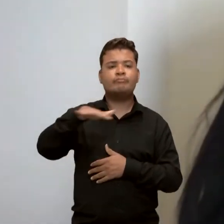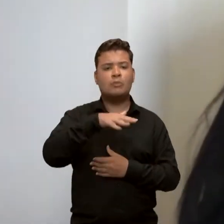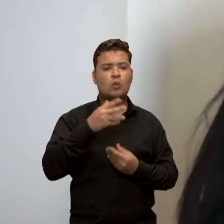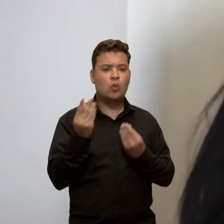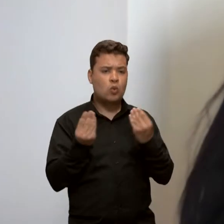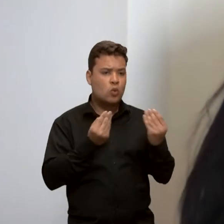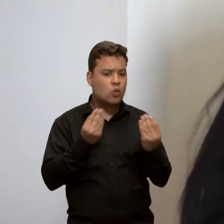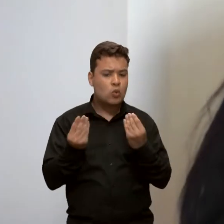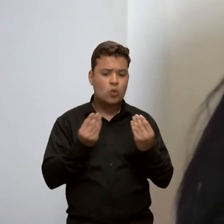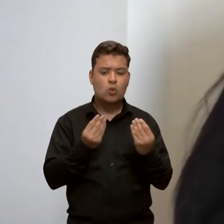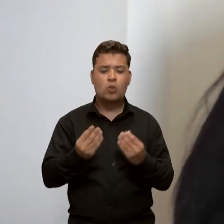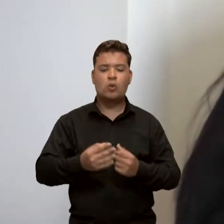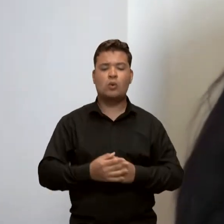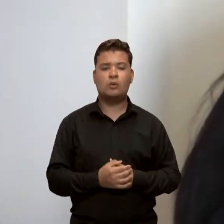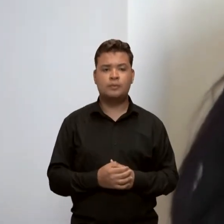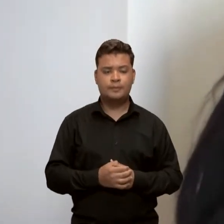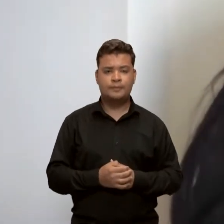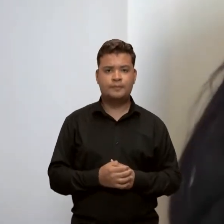uma forma de